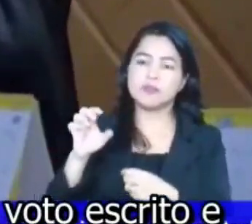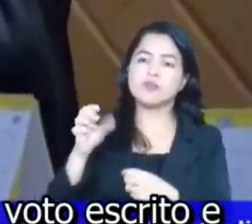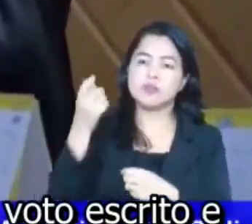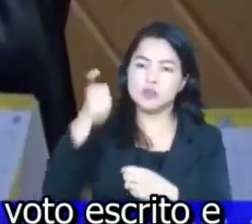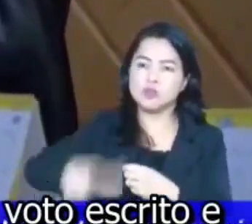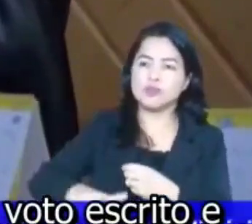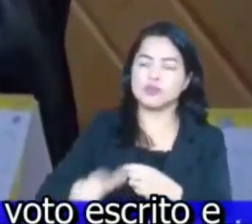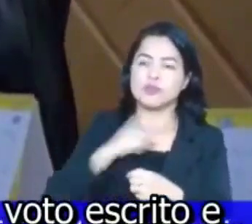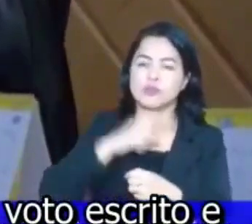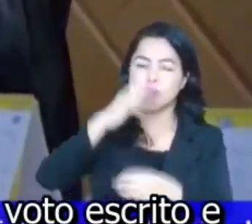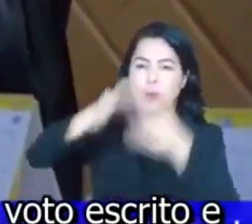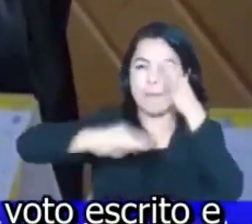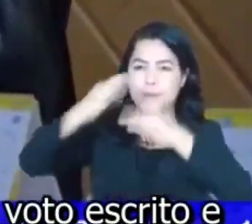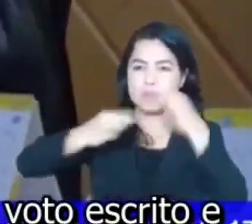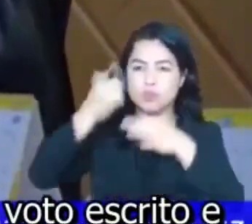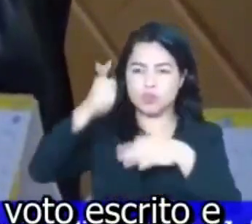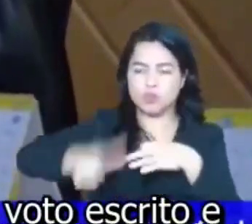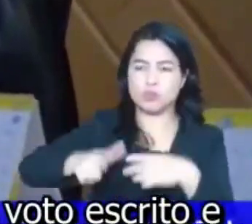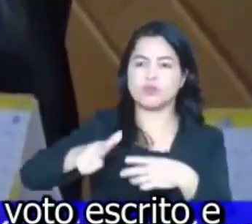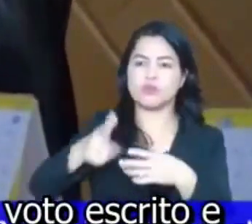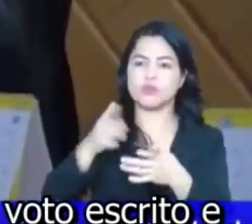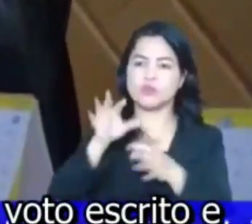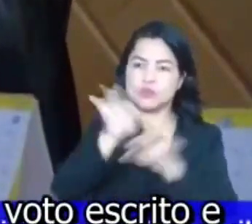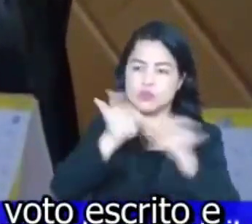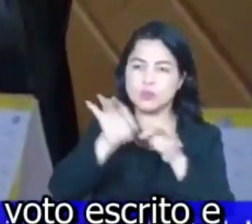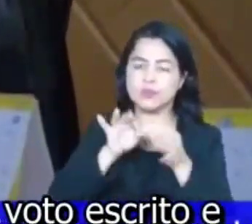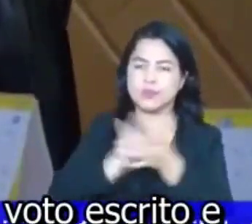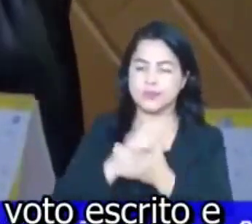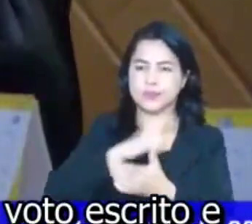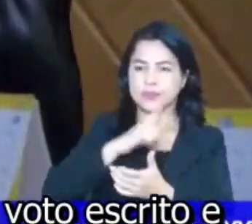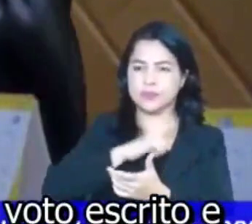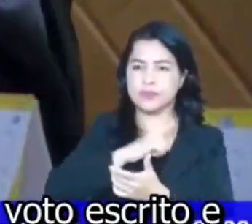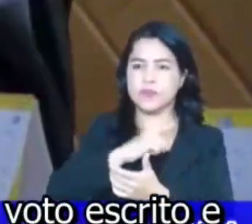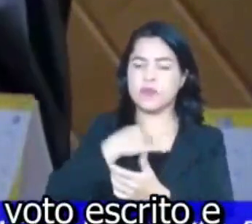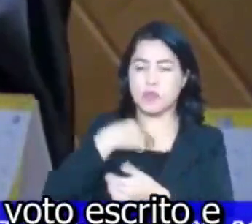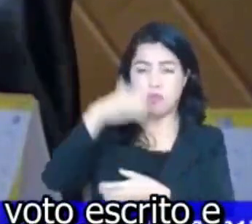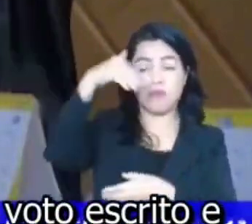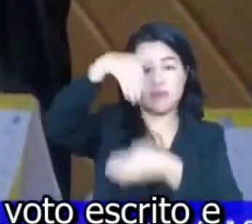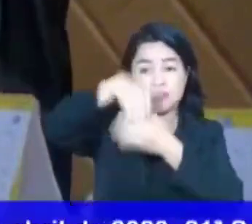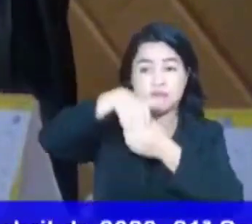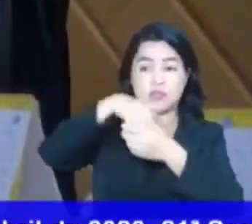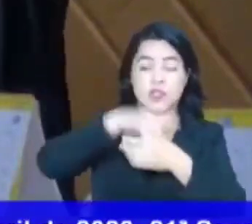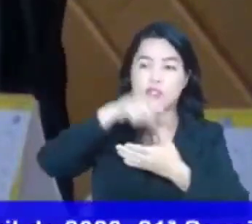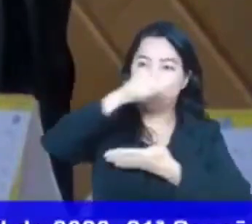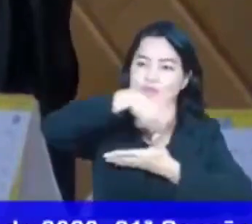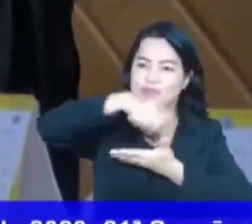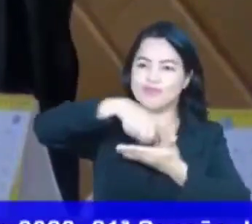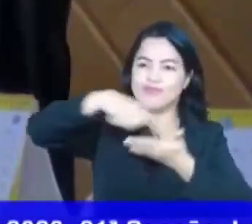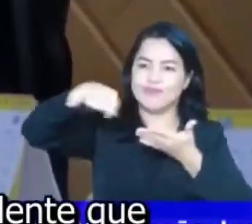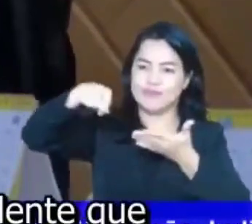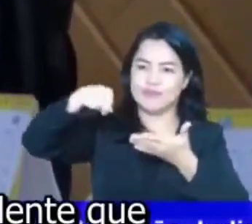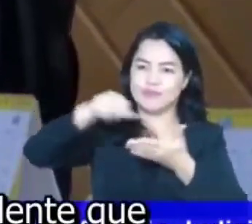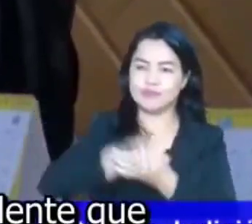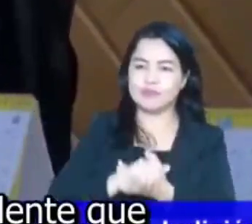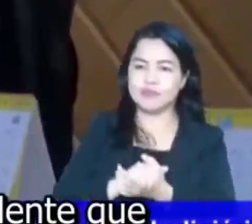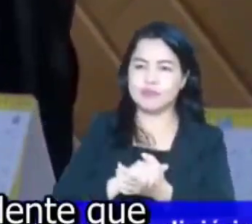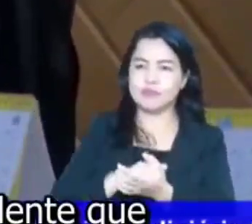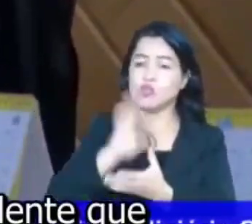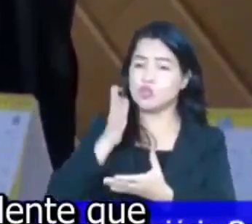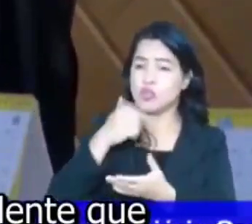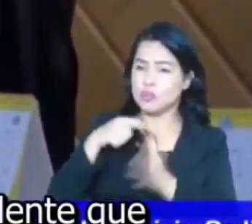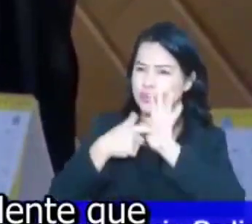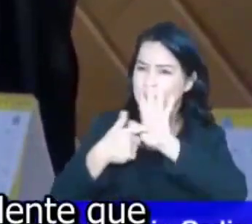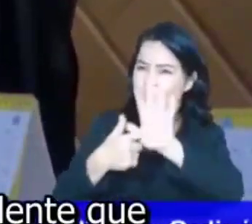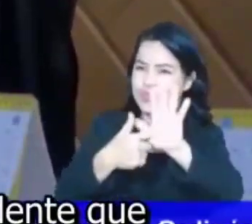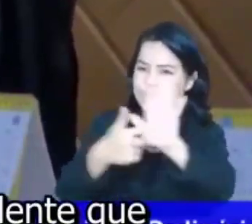novo pronunciamento. Eu tenho voto escrito e já submeti aos